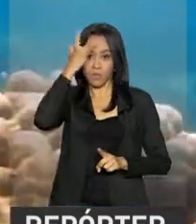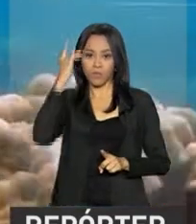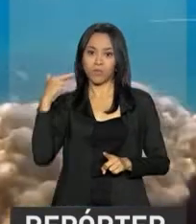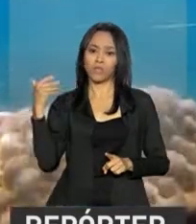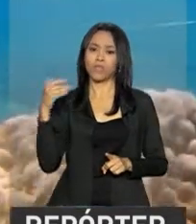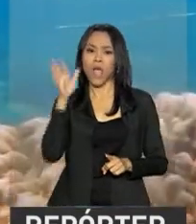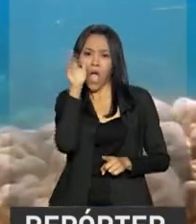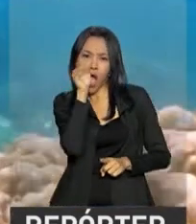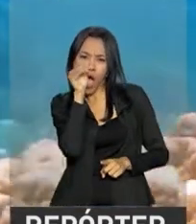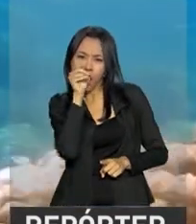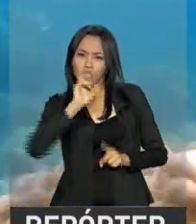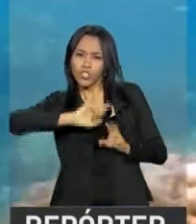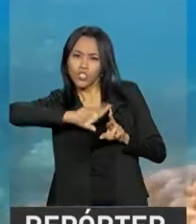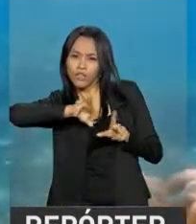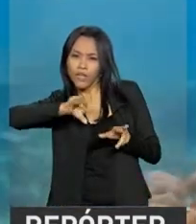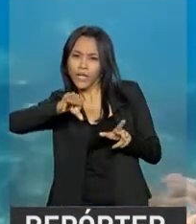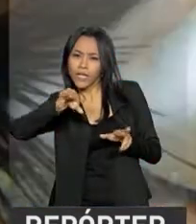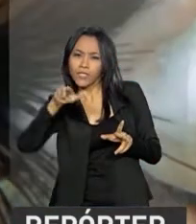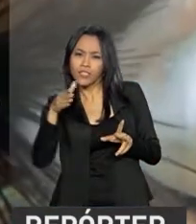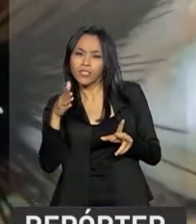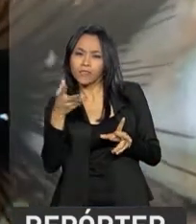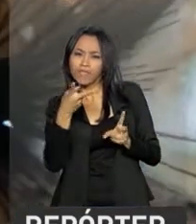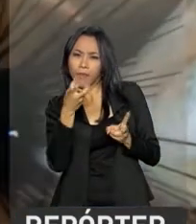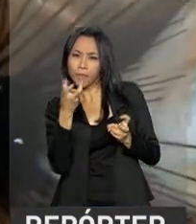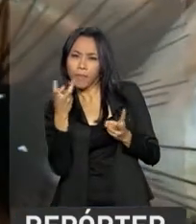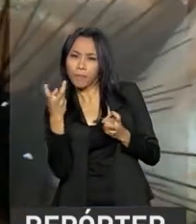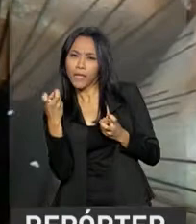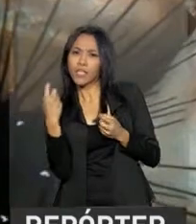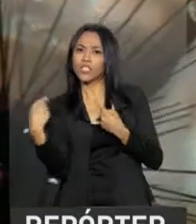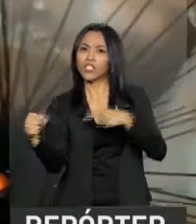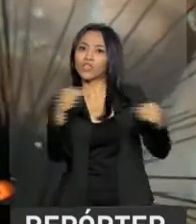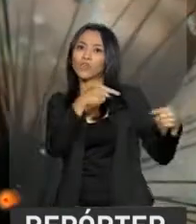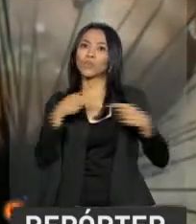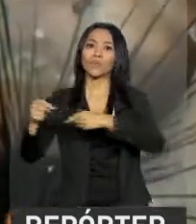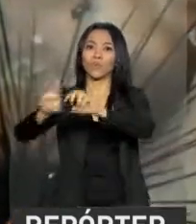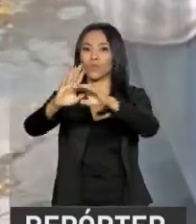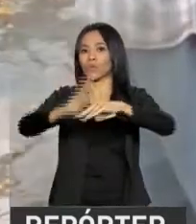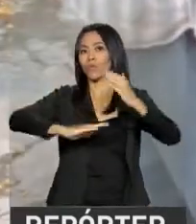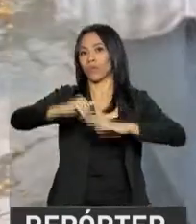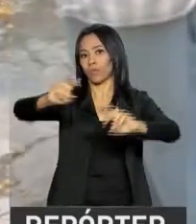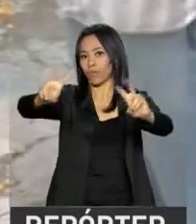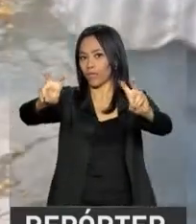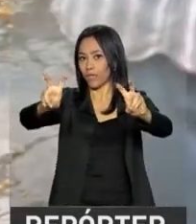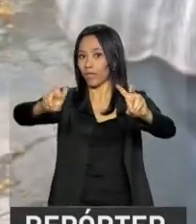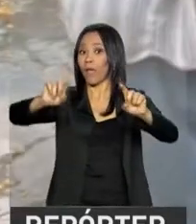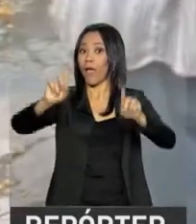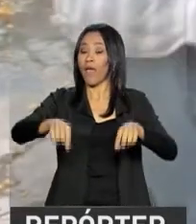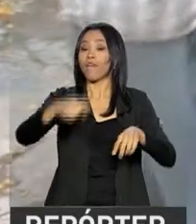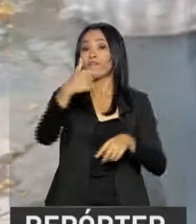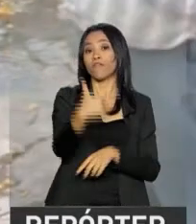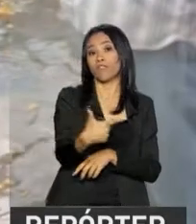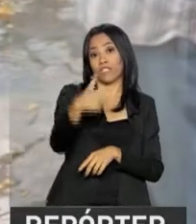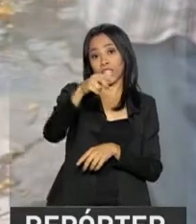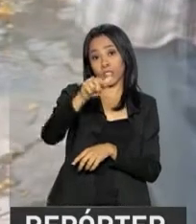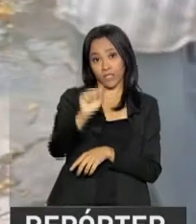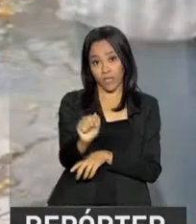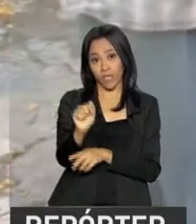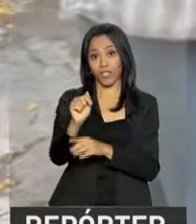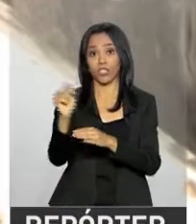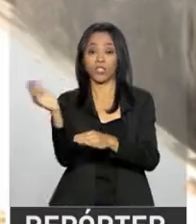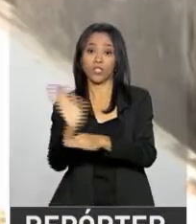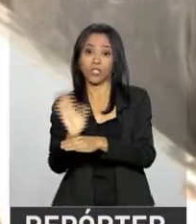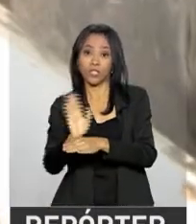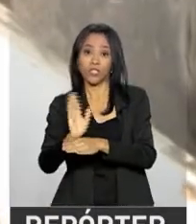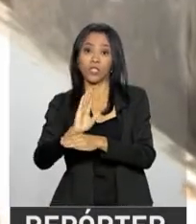com diferentes percepções e discussões sobre o tema são vinte e sete documentários e cinco infecções